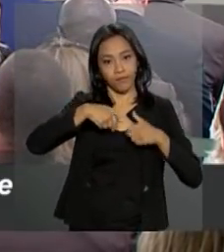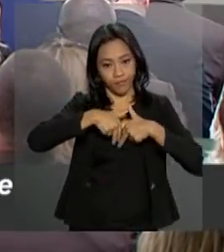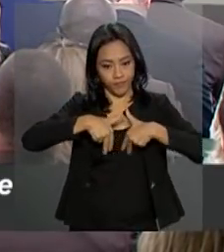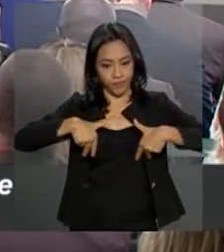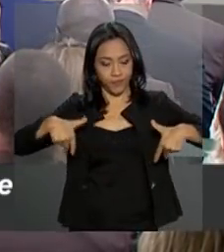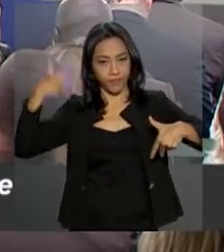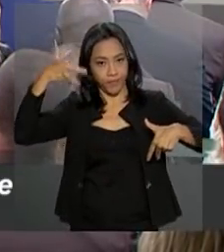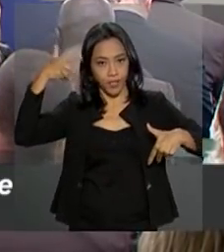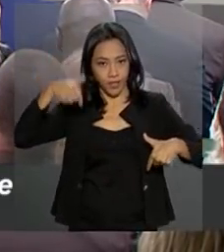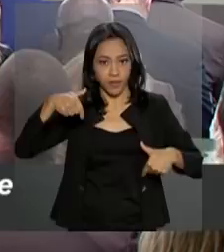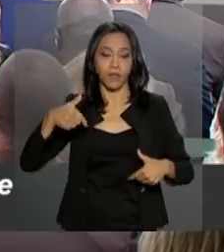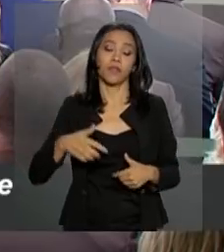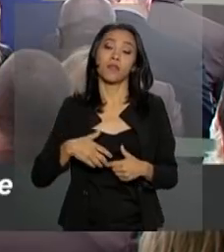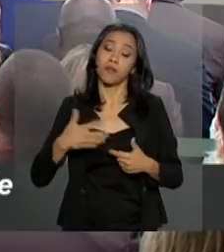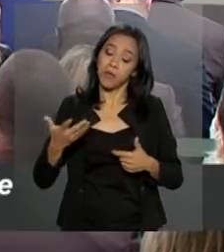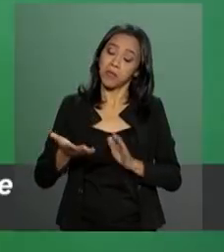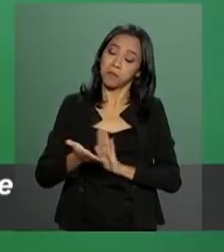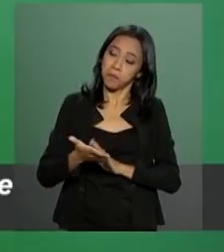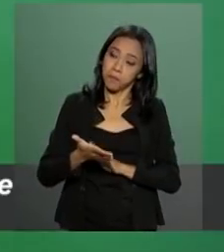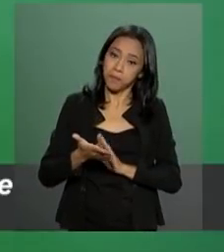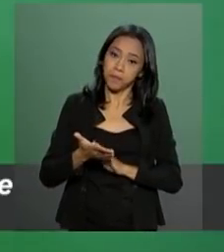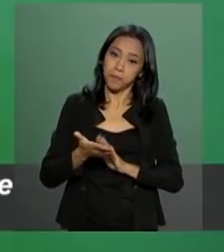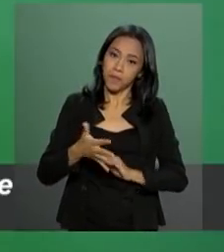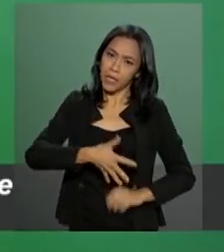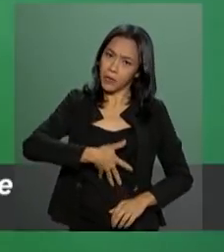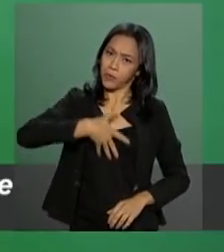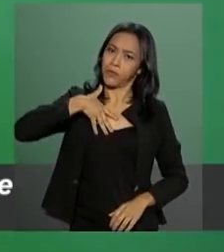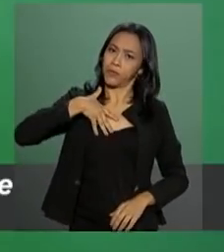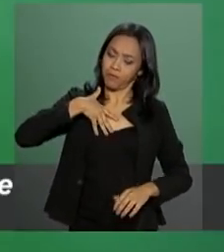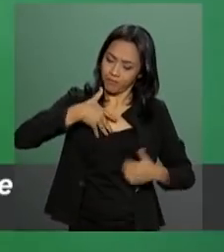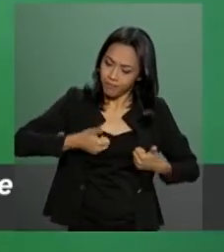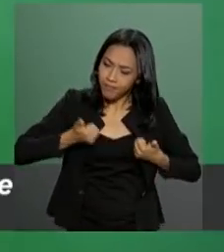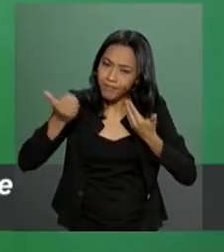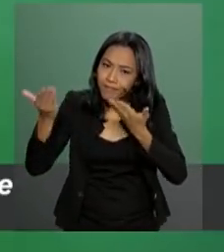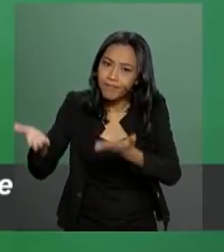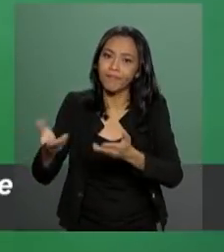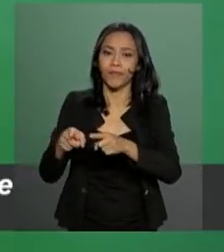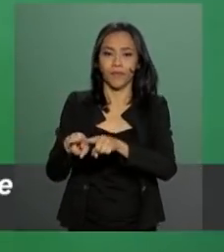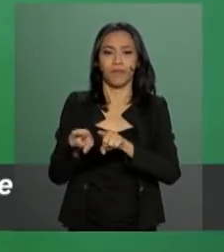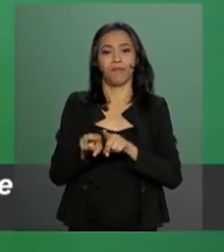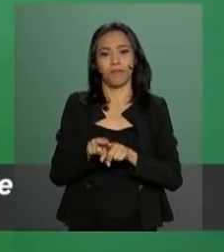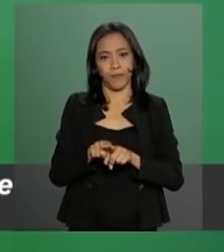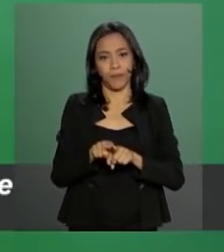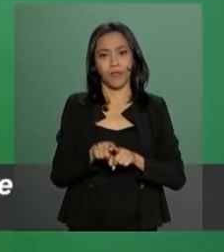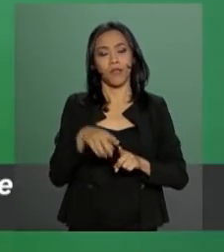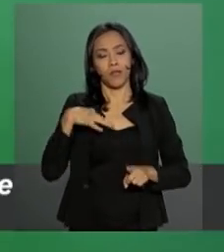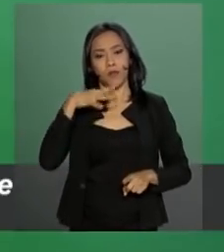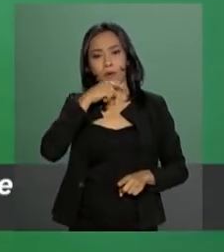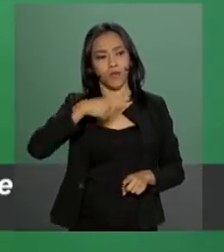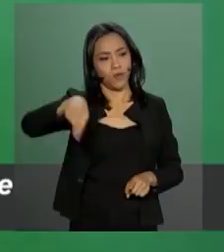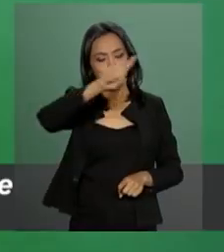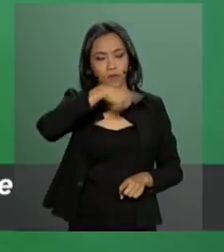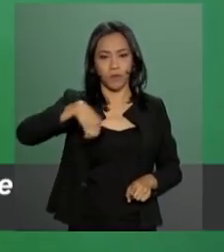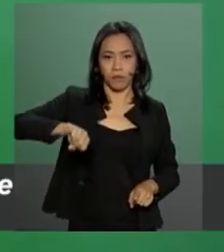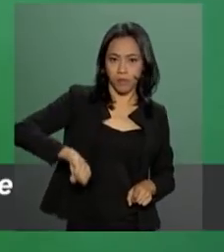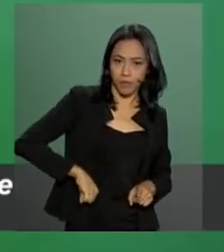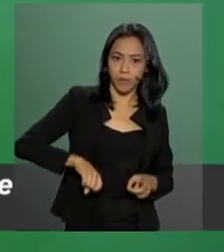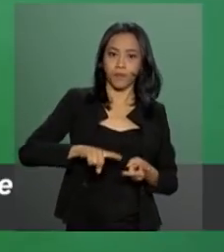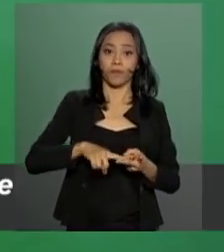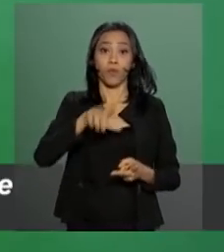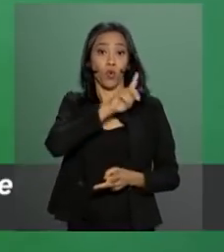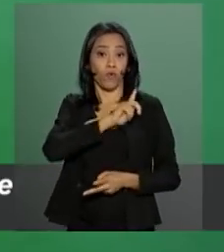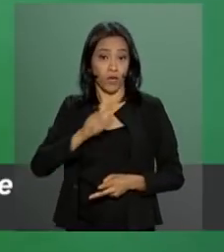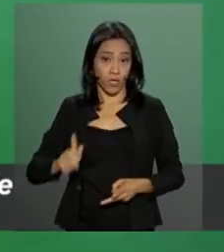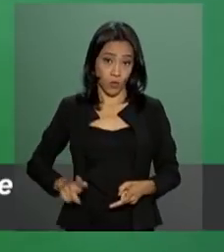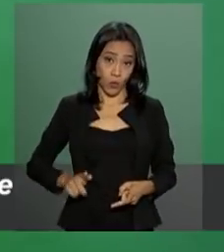quero devolver o elogio eu acho que se nós seus embaixadores o embaixador líbio no jogo governador do